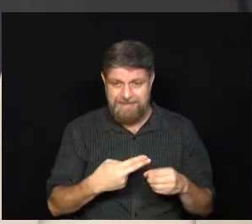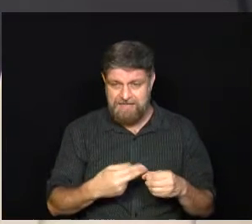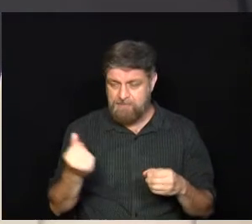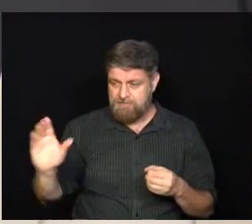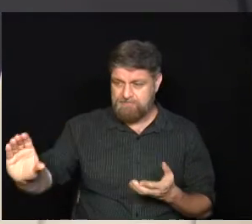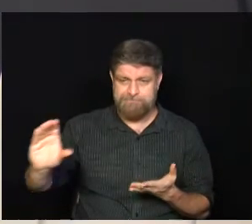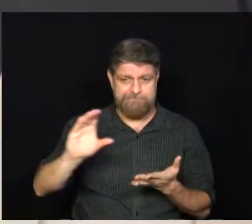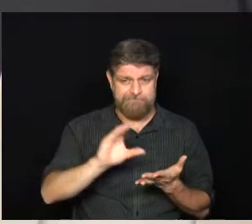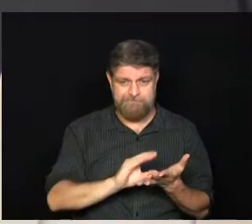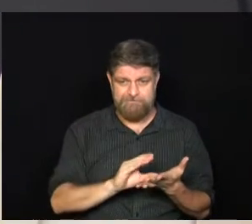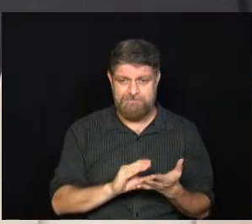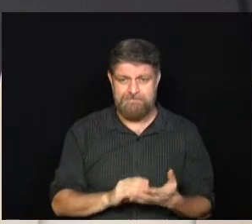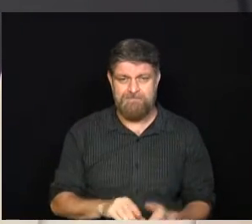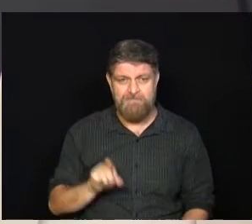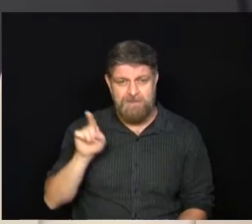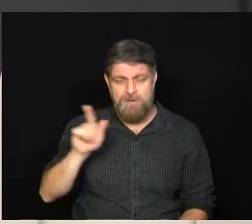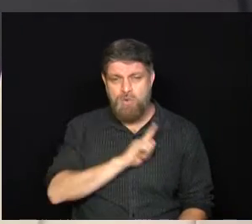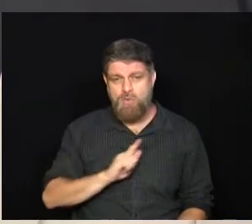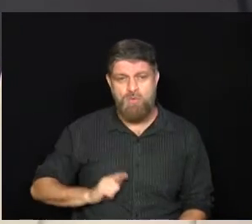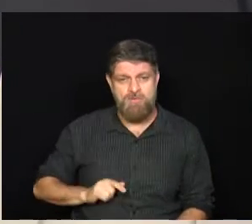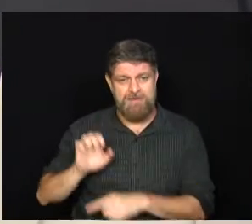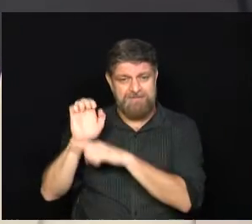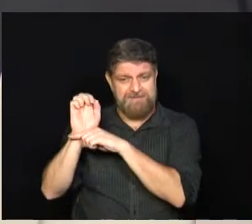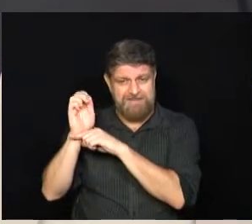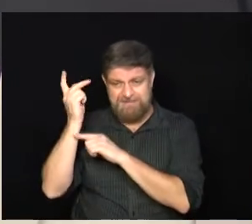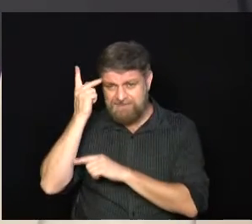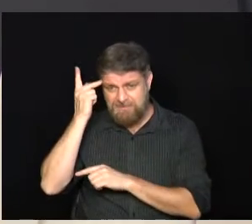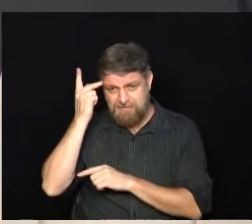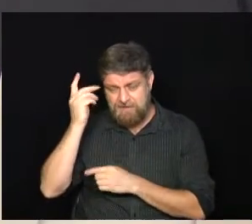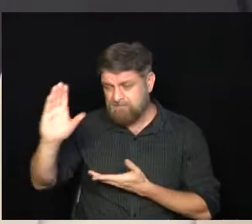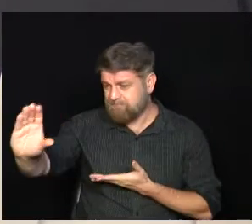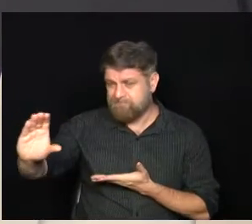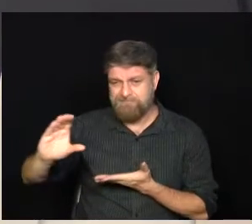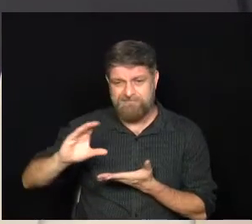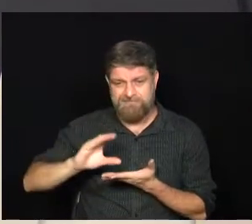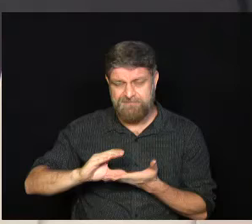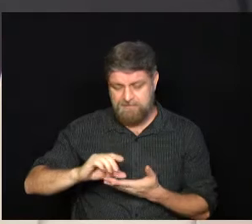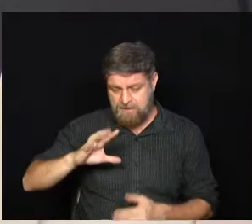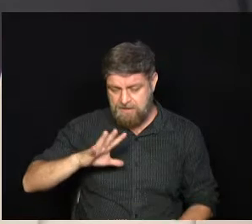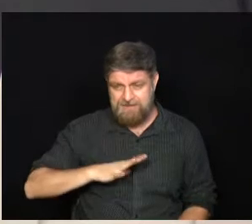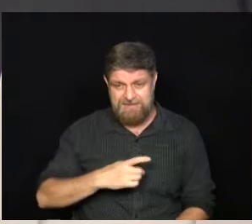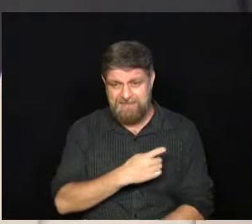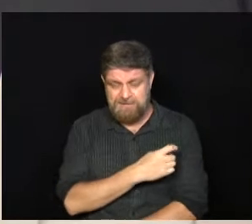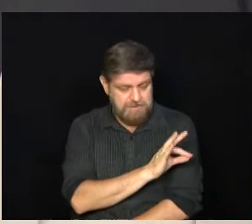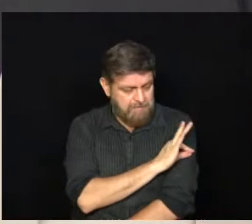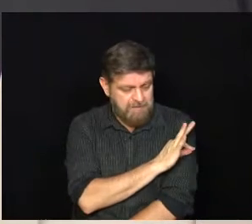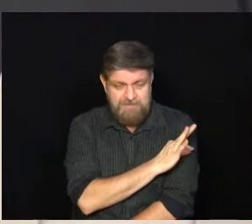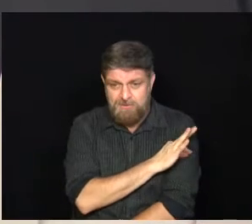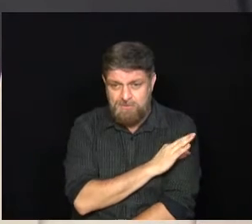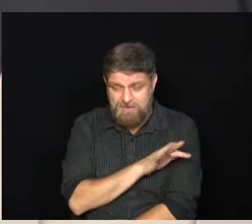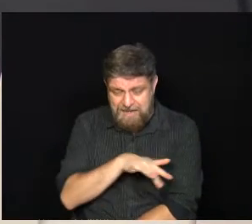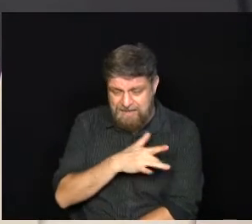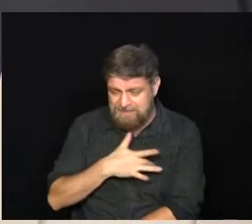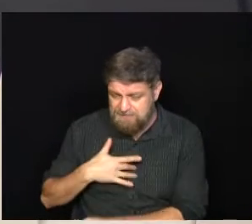também não têm feito repasses para o governo municipal para ajudar a